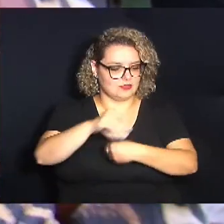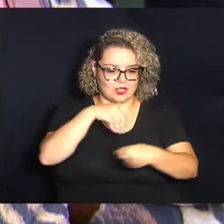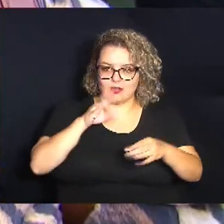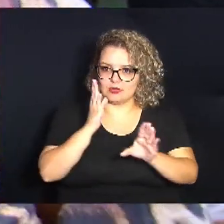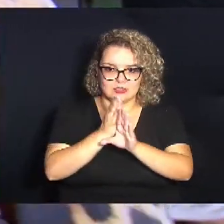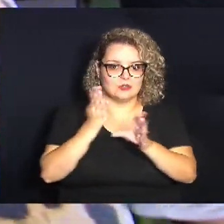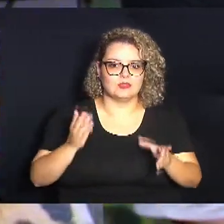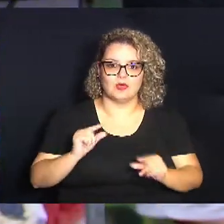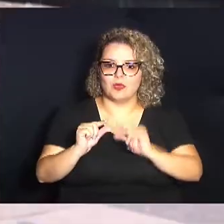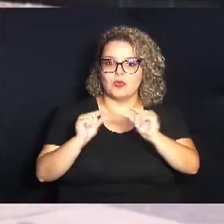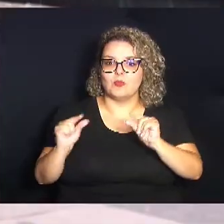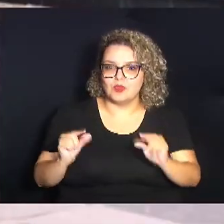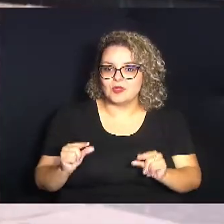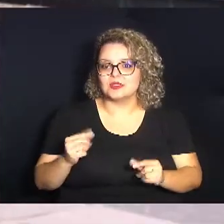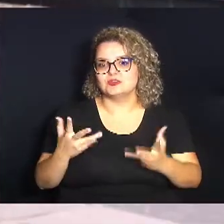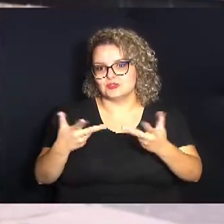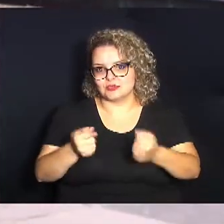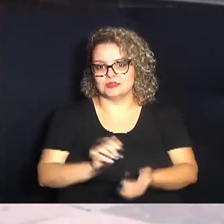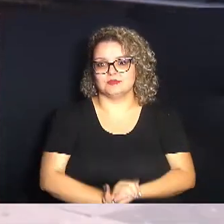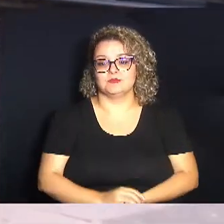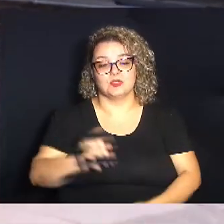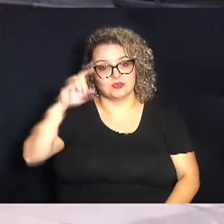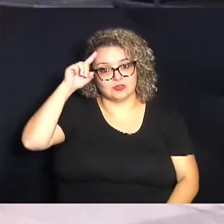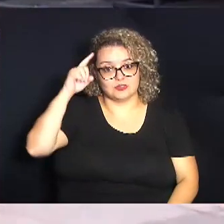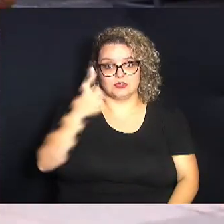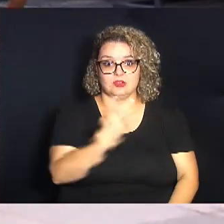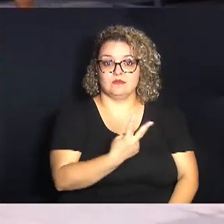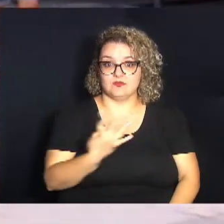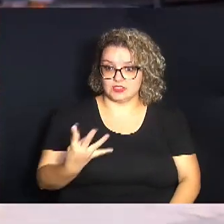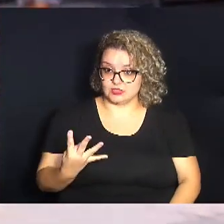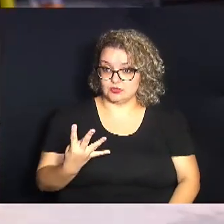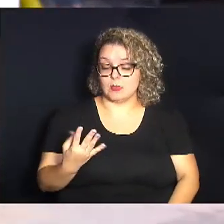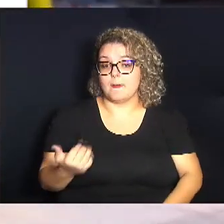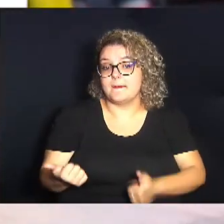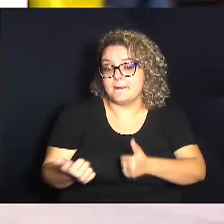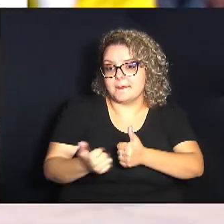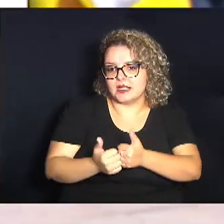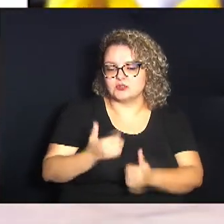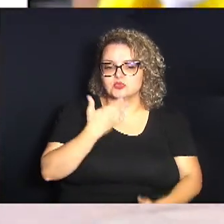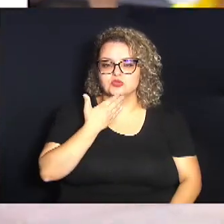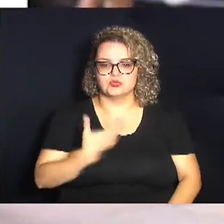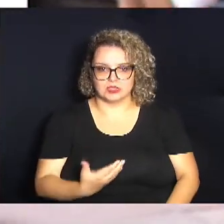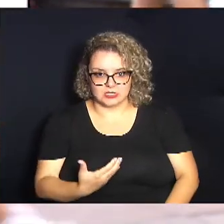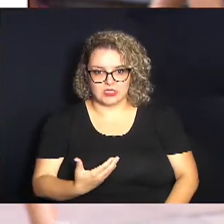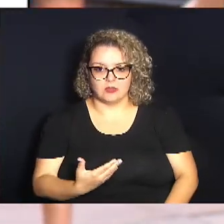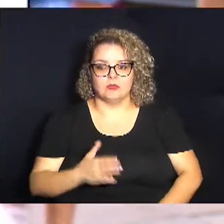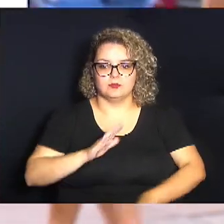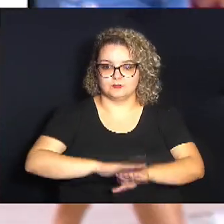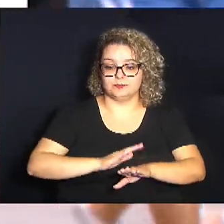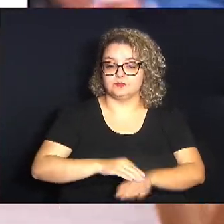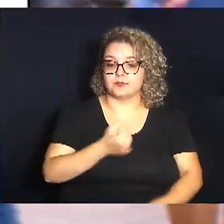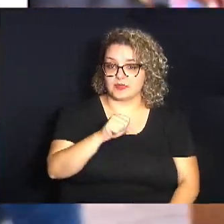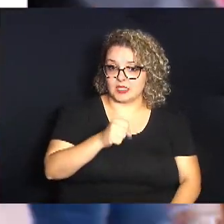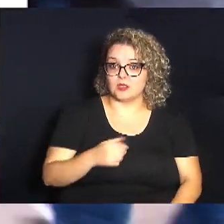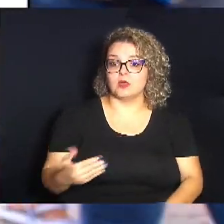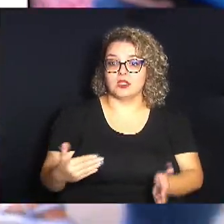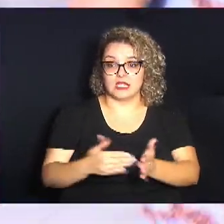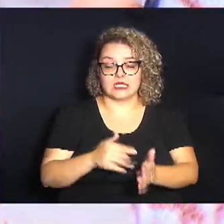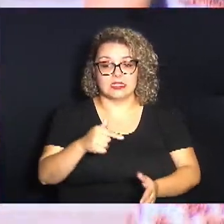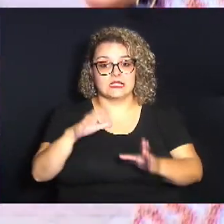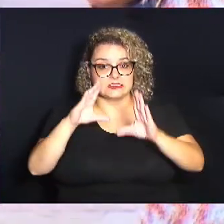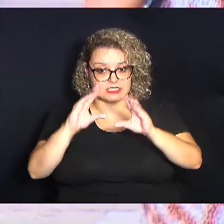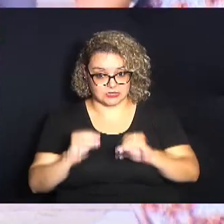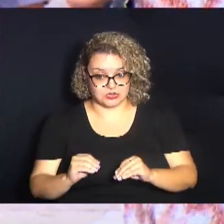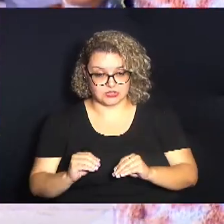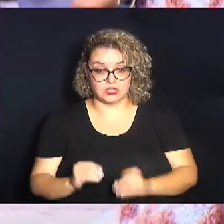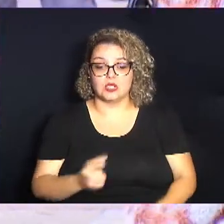um pouquinho de cada, né? No dia 24, véspera de Natal, as lojas funcionarão das 8 da manhã às 7 da noite